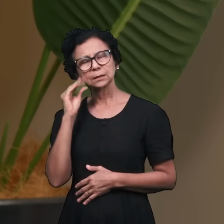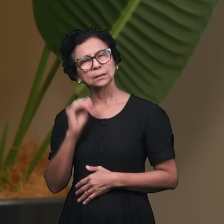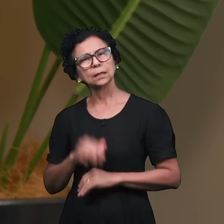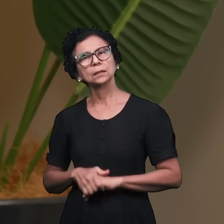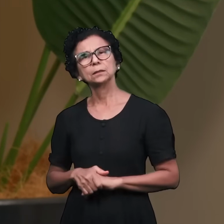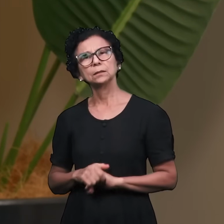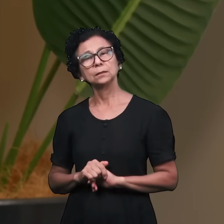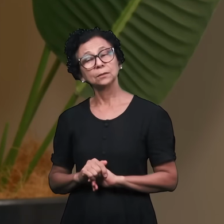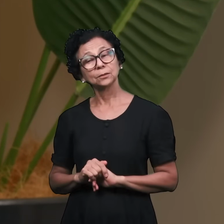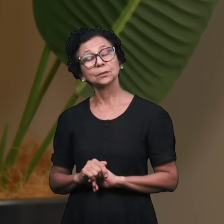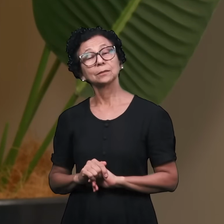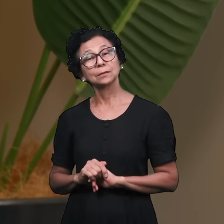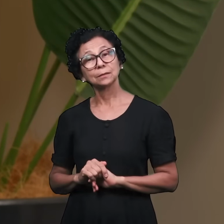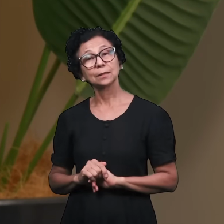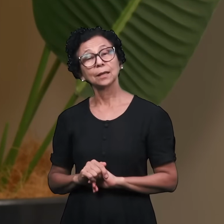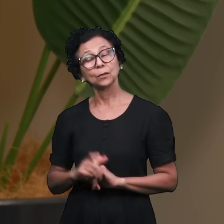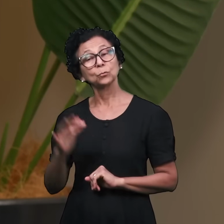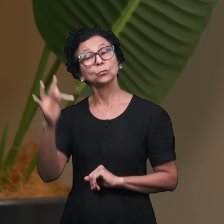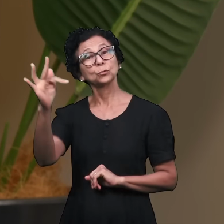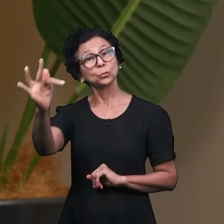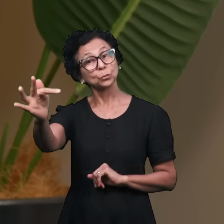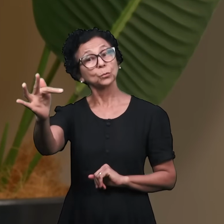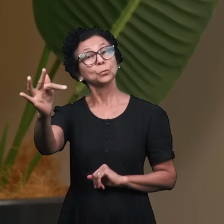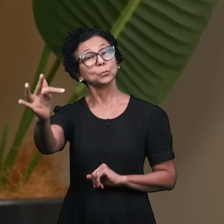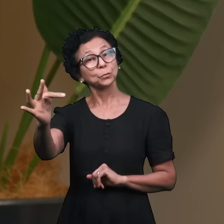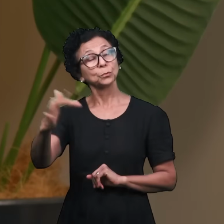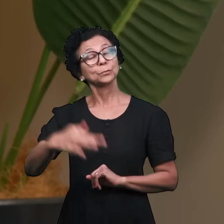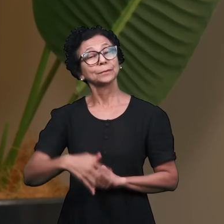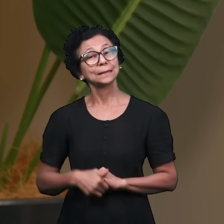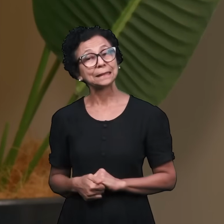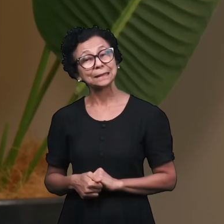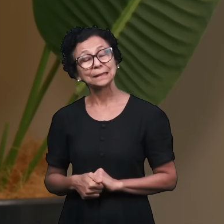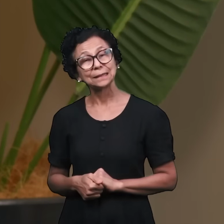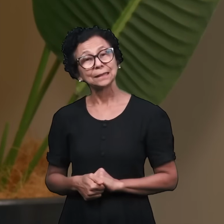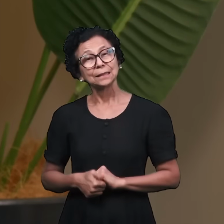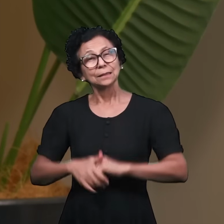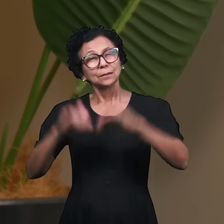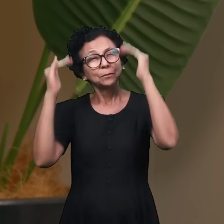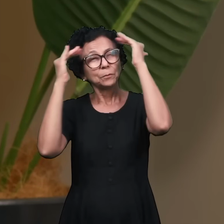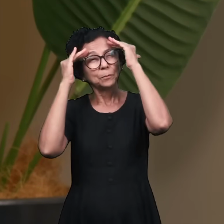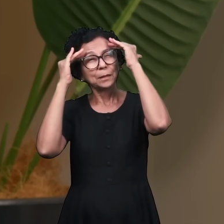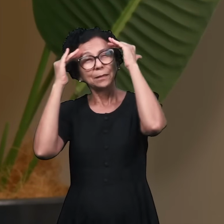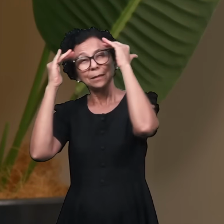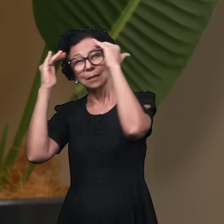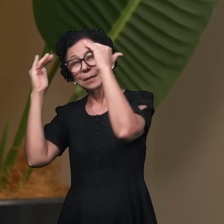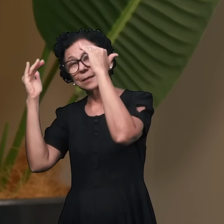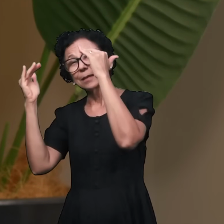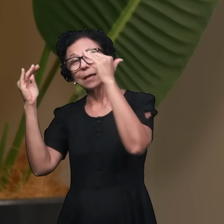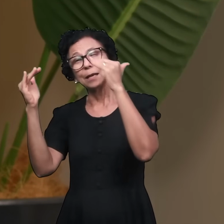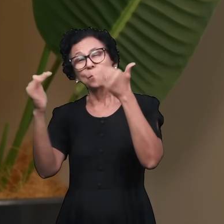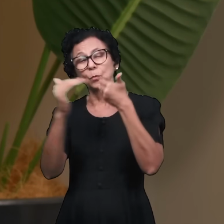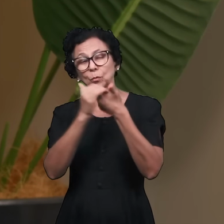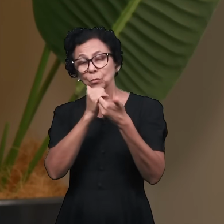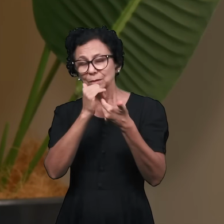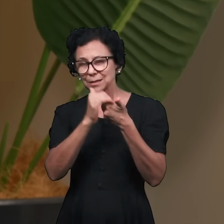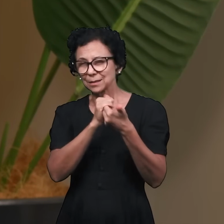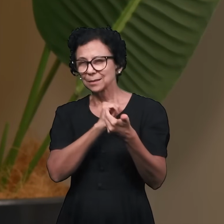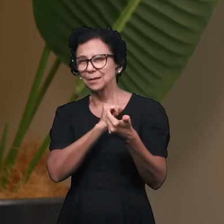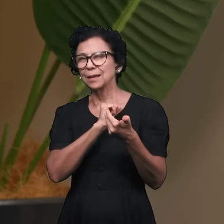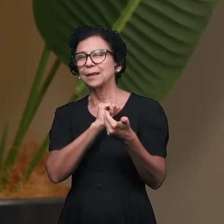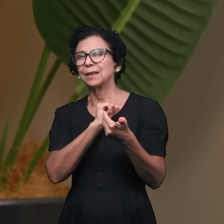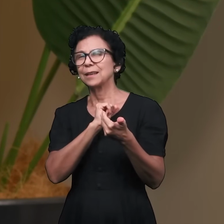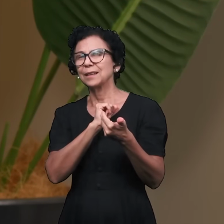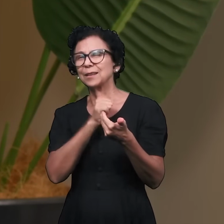um caminho pela frente, mas quando nós obedecemos e colocamos no coração a instrução, a